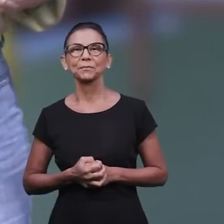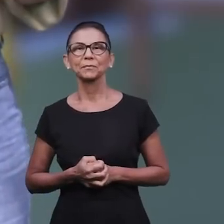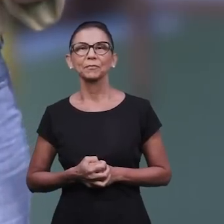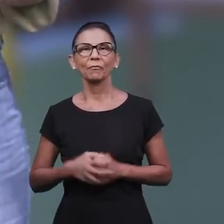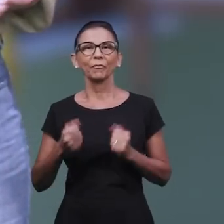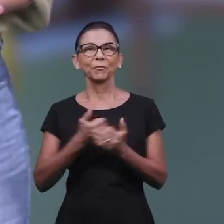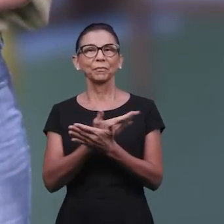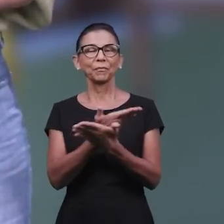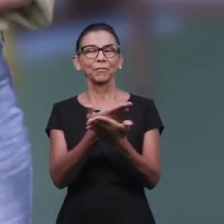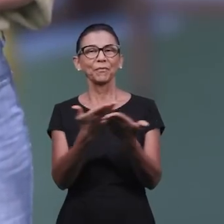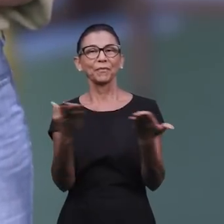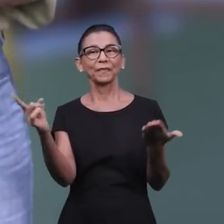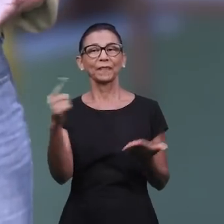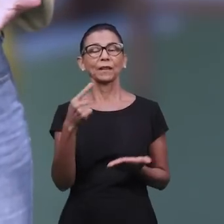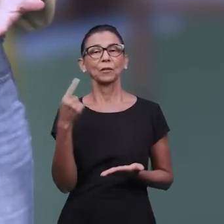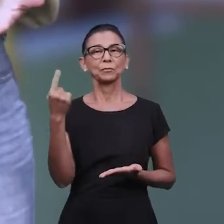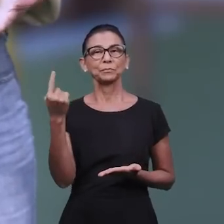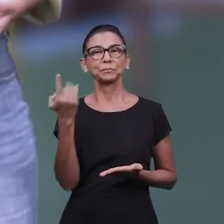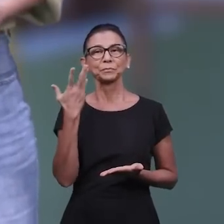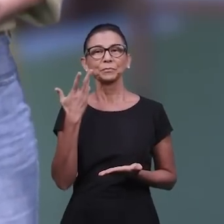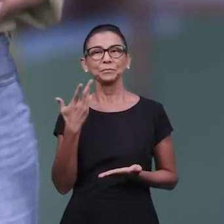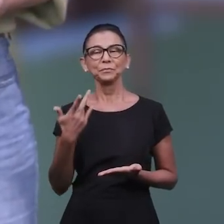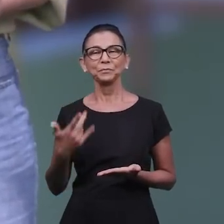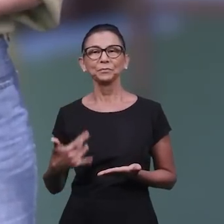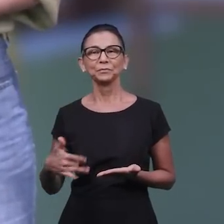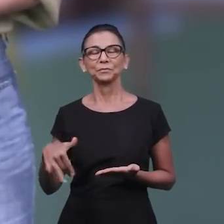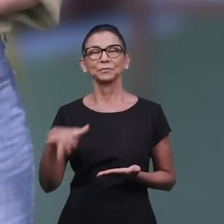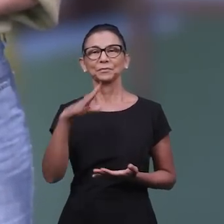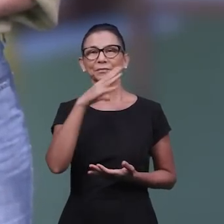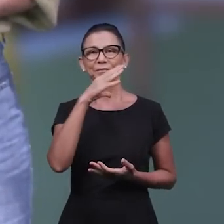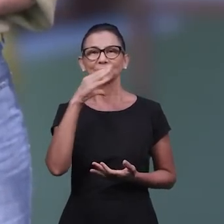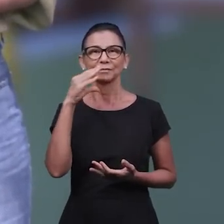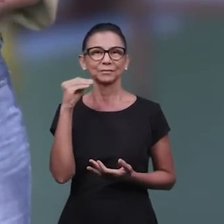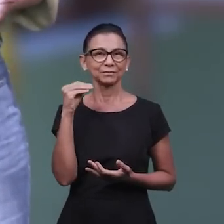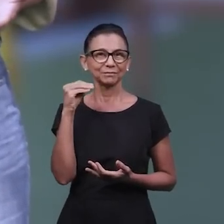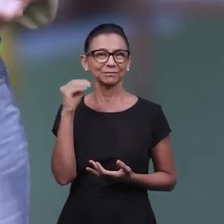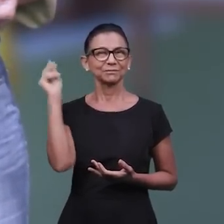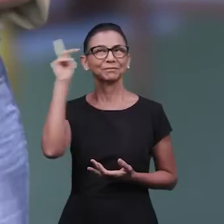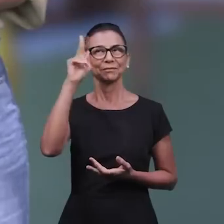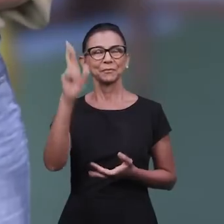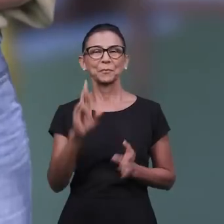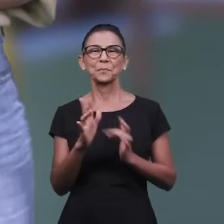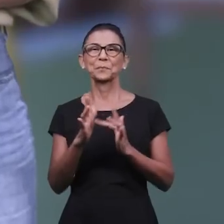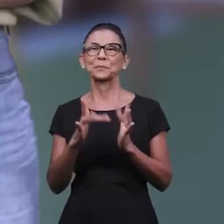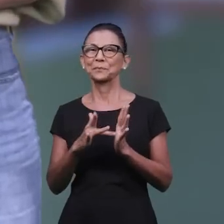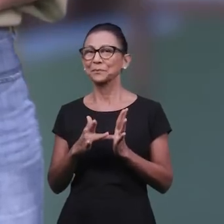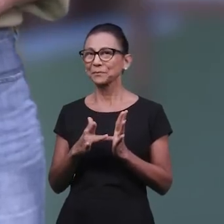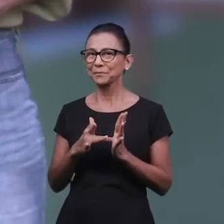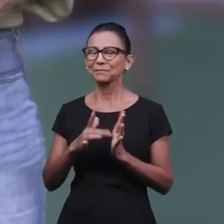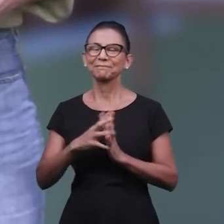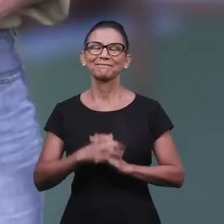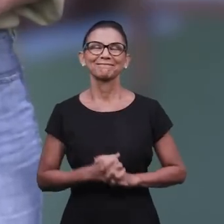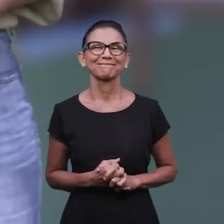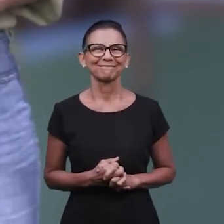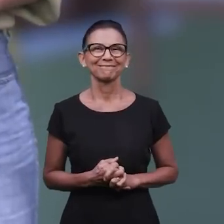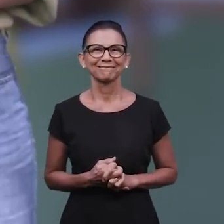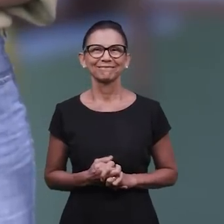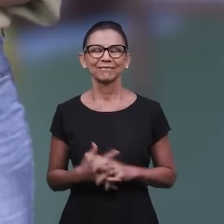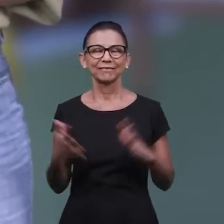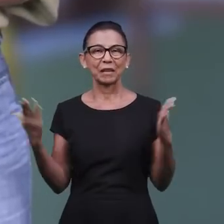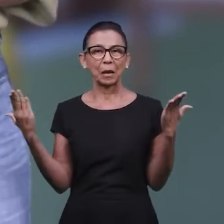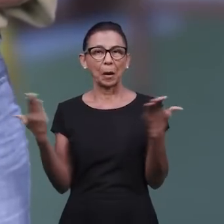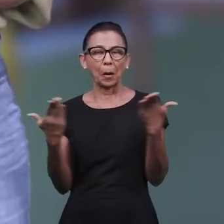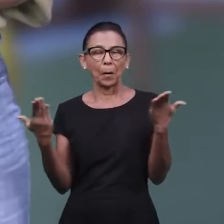Saudamos a todas as crianças, os intermediários e adolescentes com a paz do Senhor. Na aula de